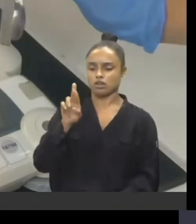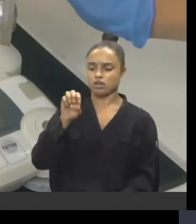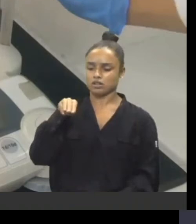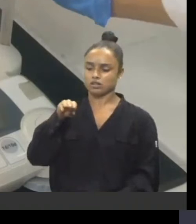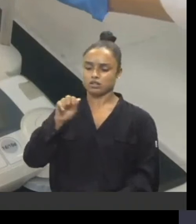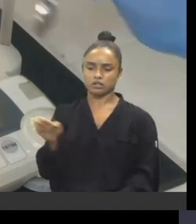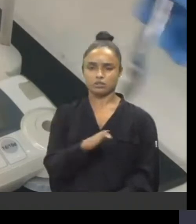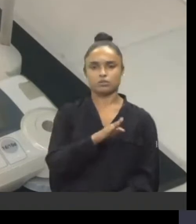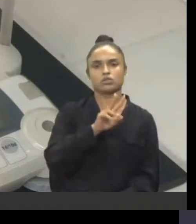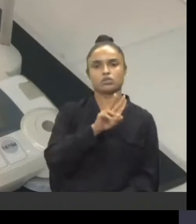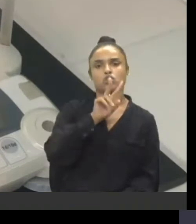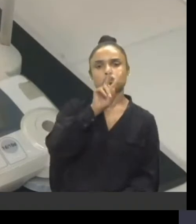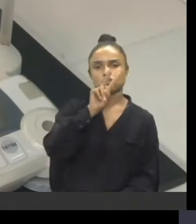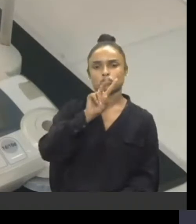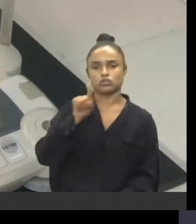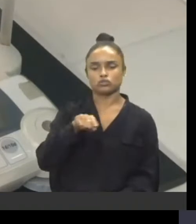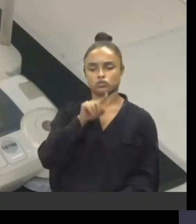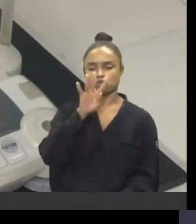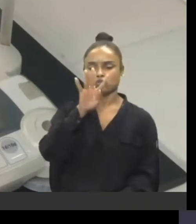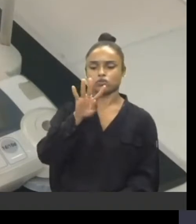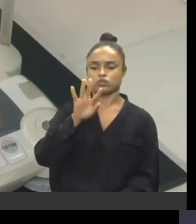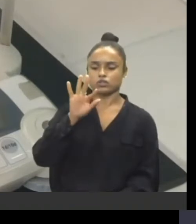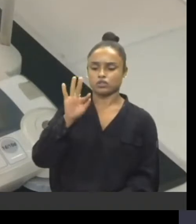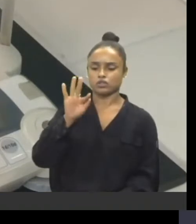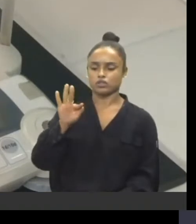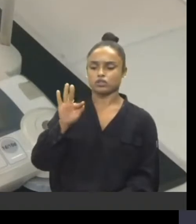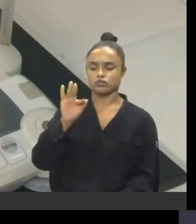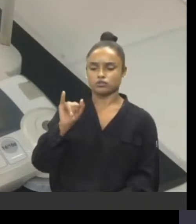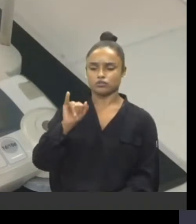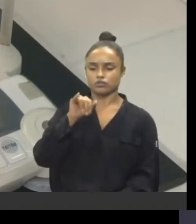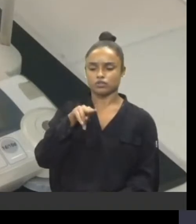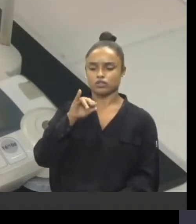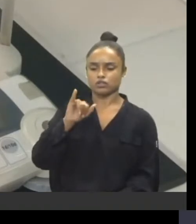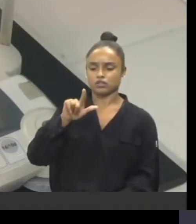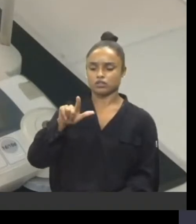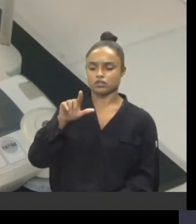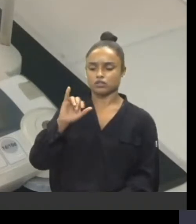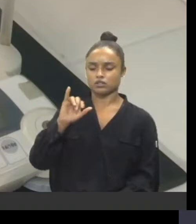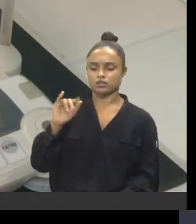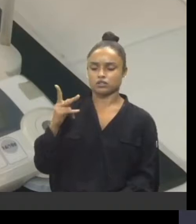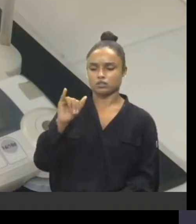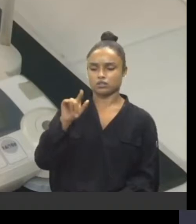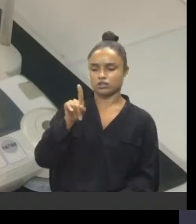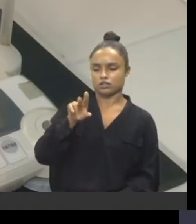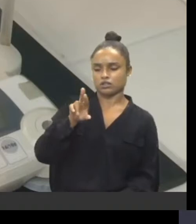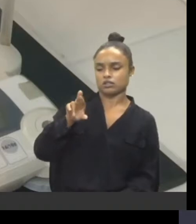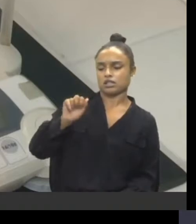de 2,4-dinitrofenilhidrazina. Esses valores podem ser aproximados, eles não precisam ser exatos.